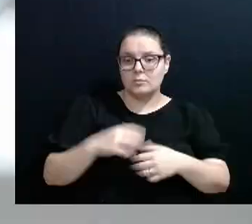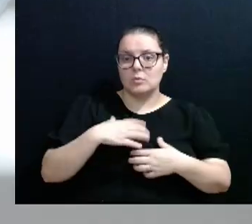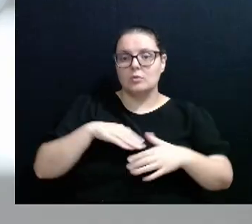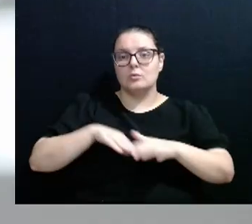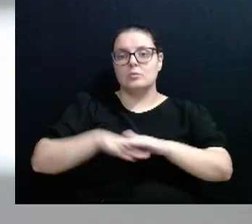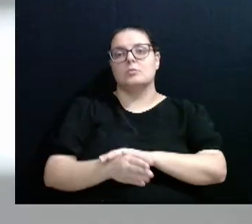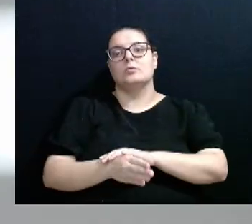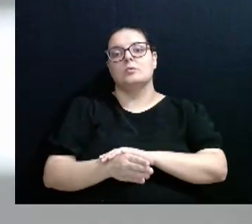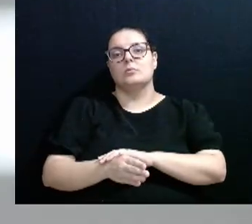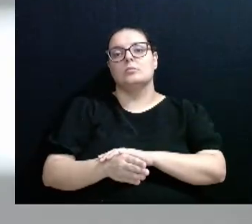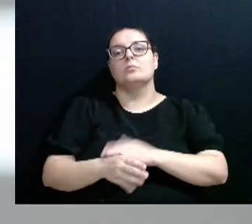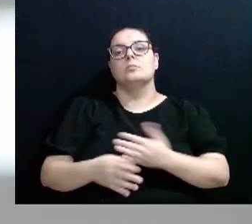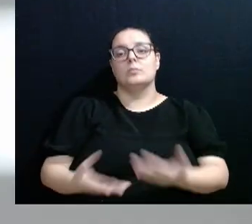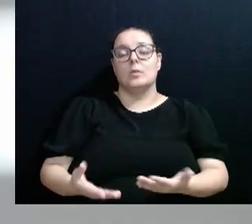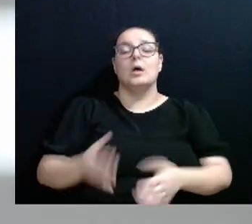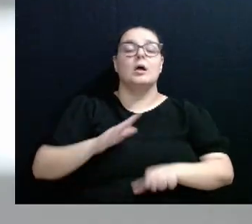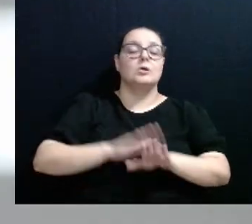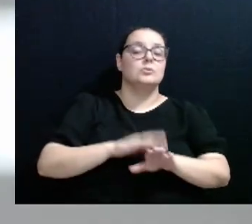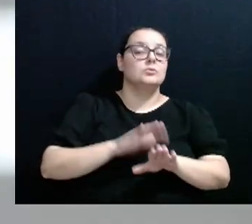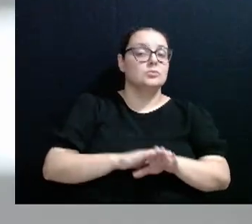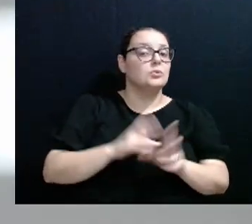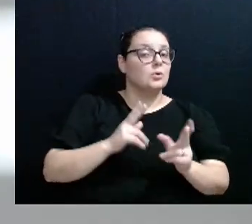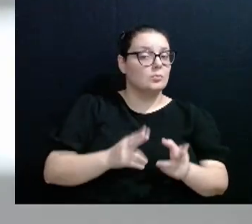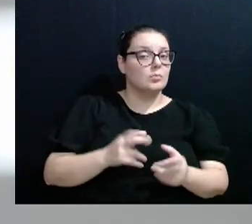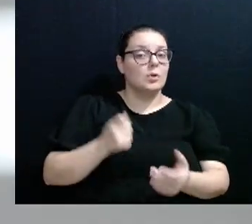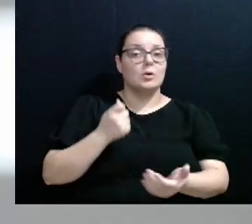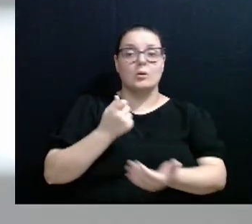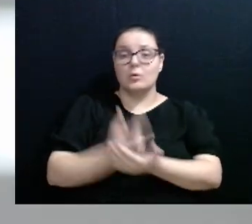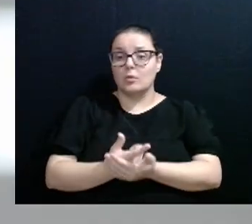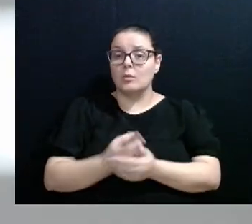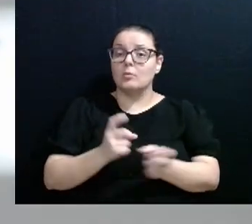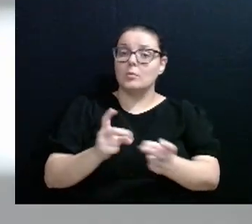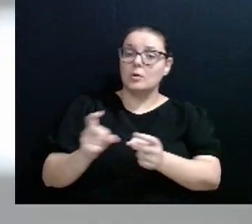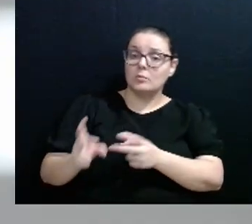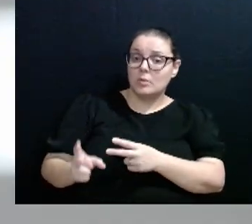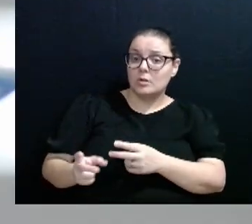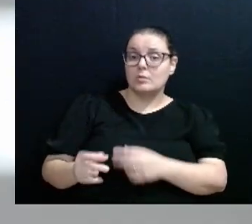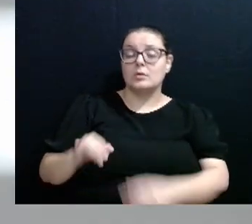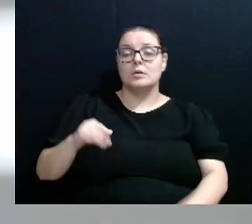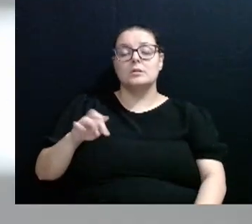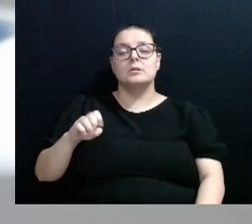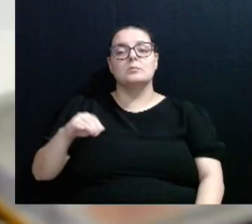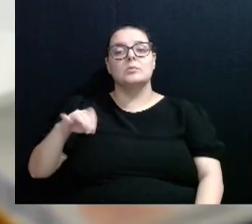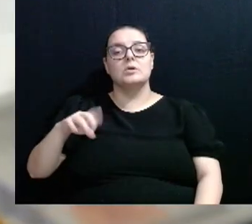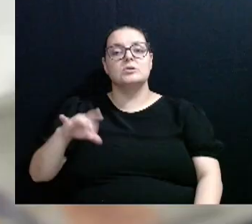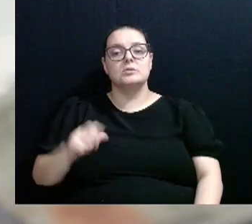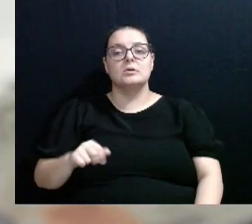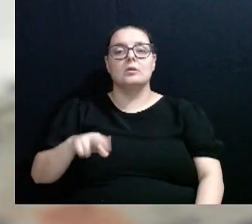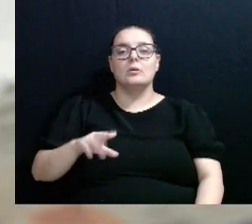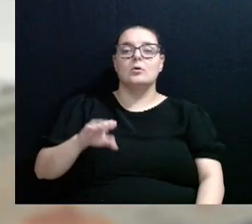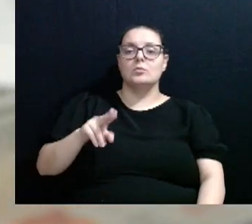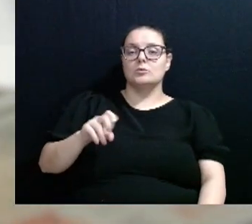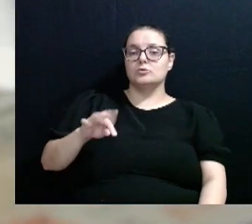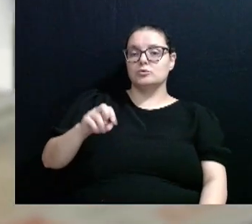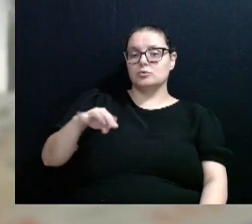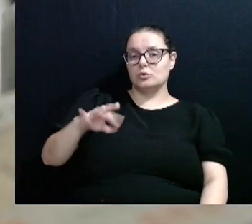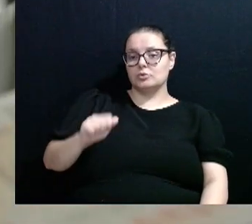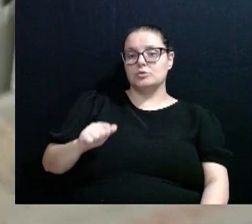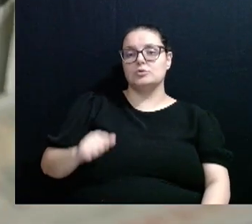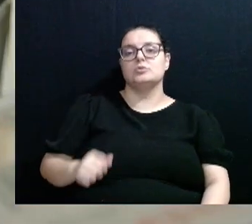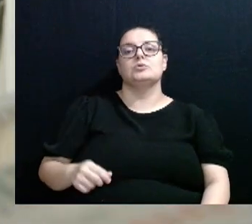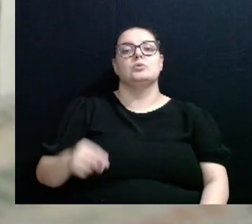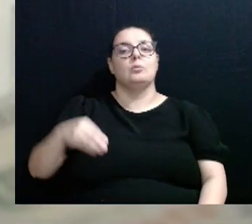eventual, atividades como compra, venda, intermediação ou custódia de moedas, além do comércio de